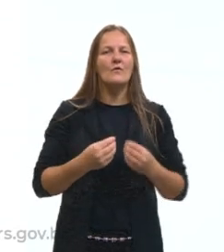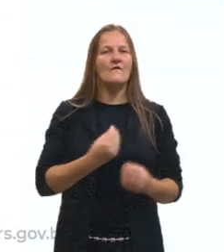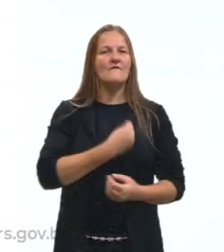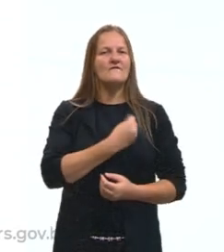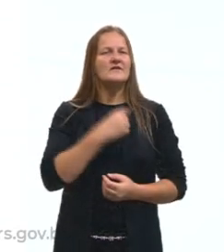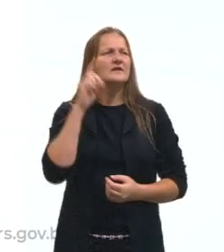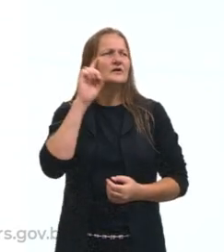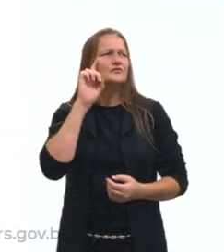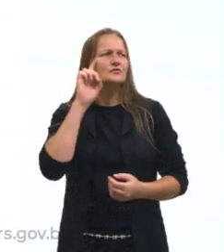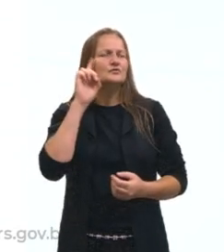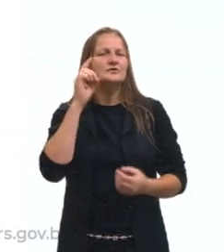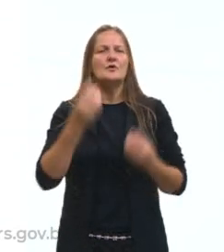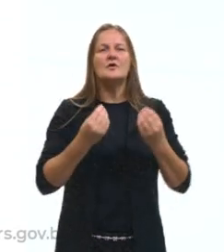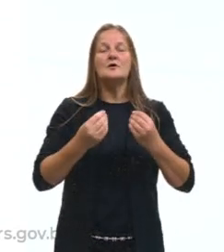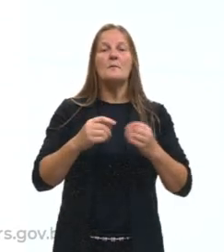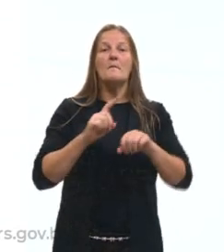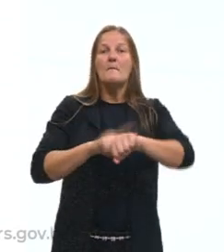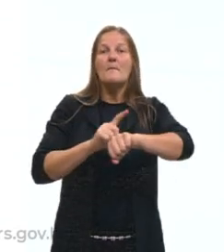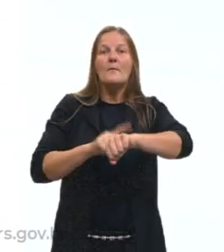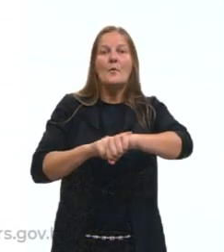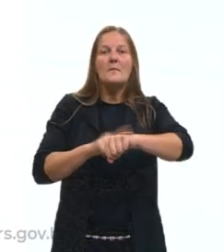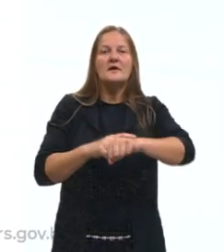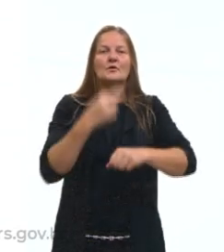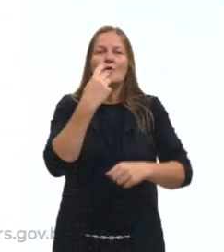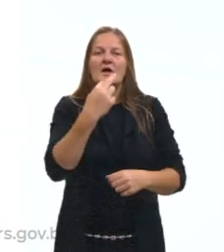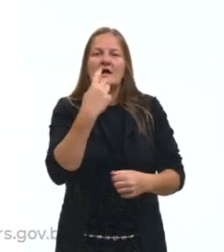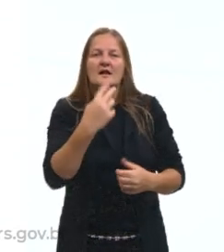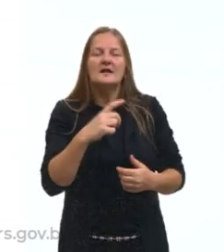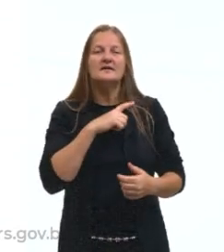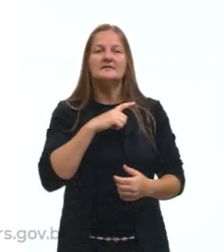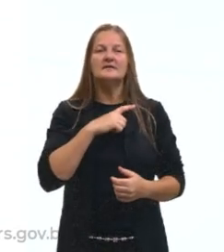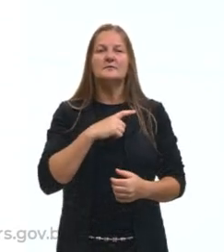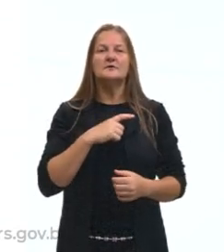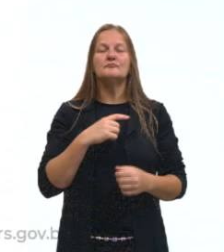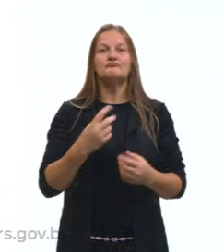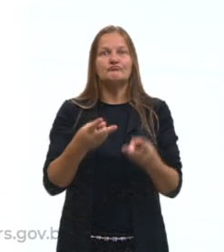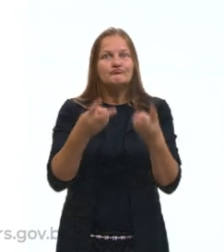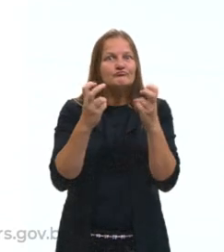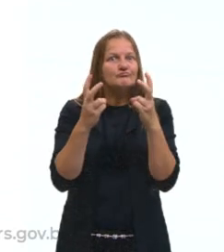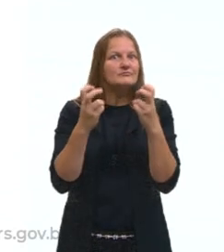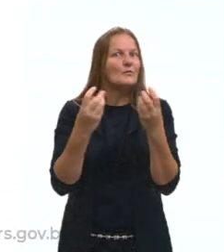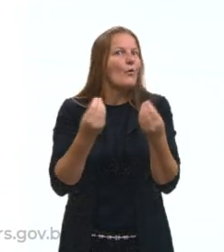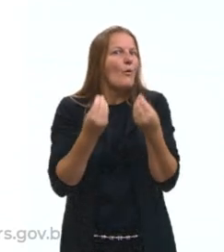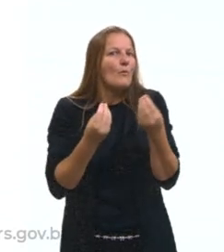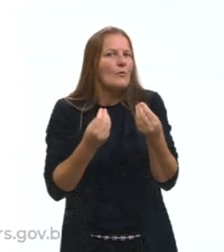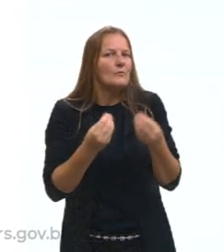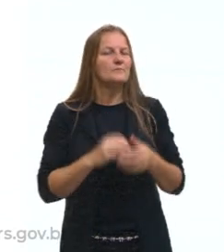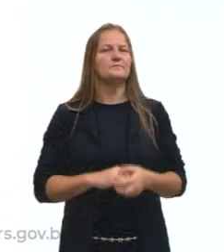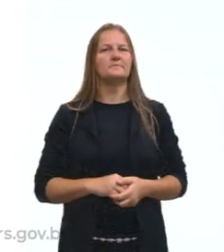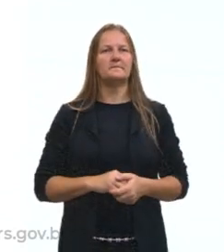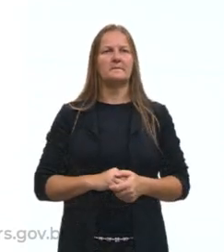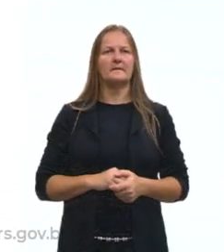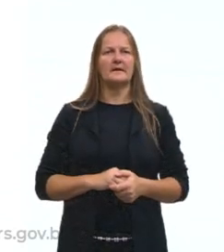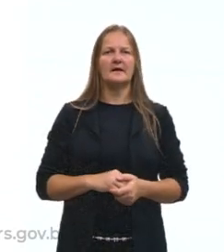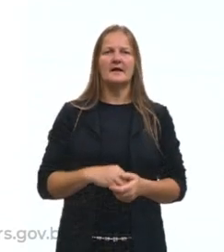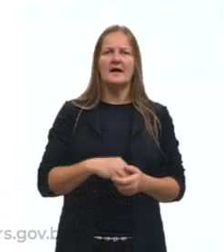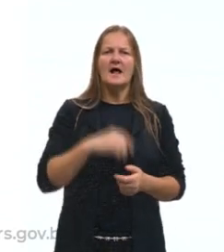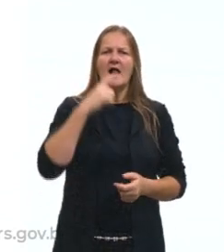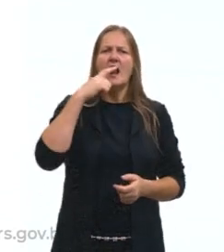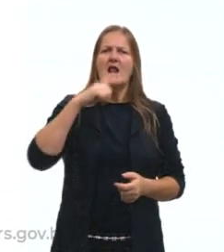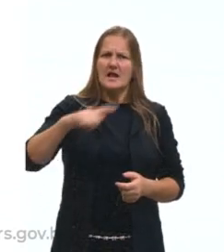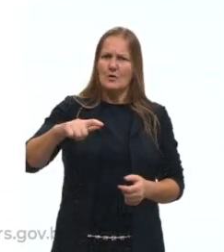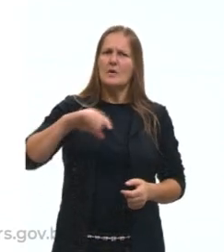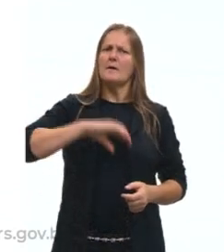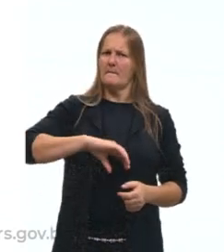diária e em que momentos o inglês ele está presente que nós não percebemos bom a língua brasileira